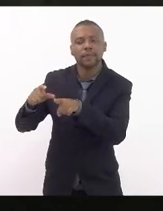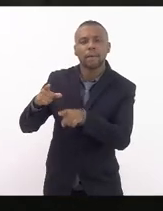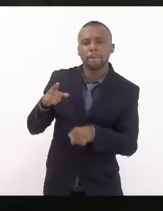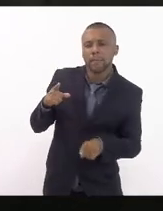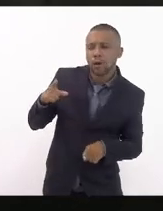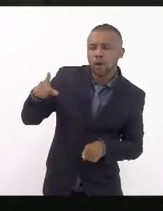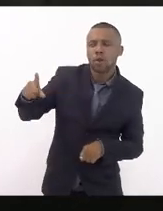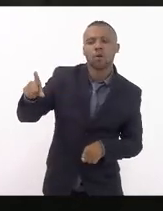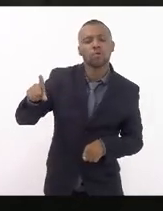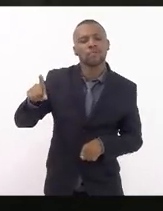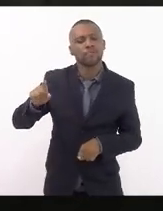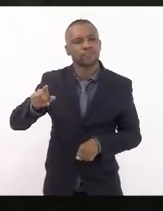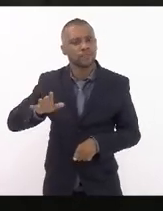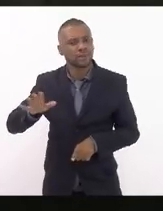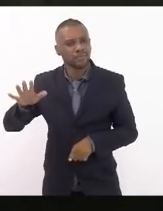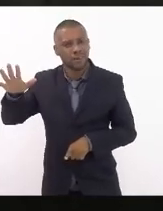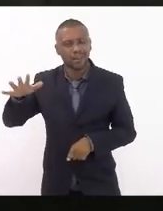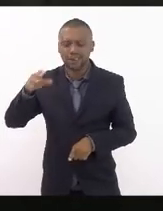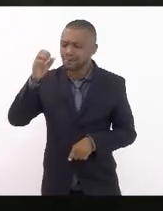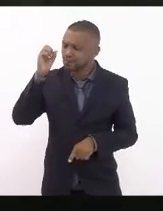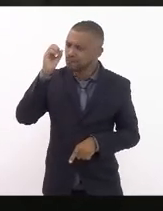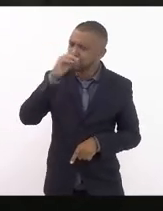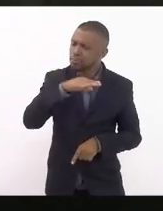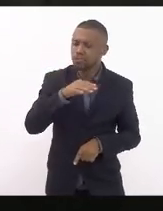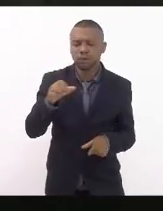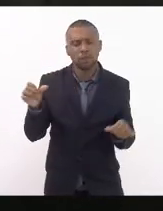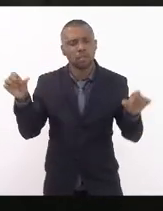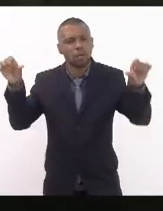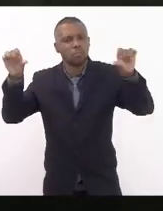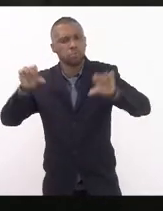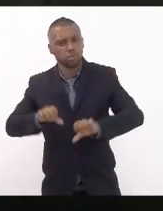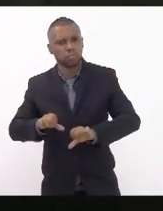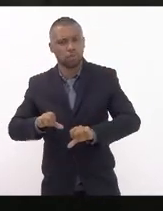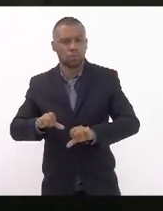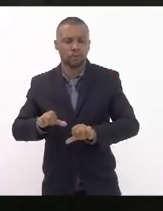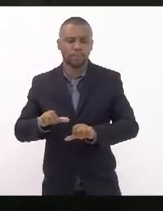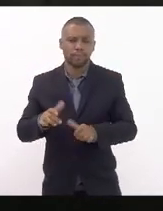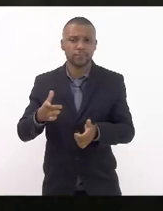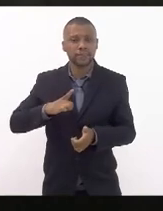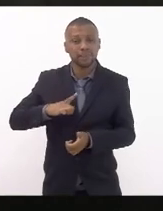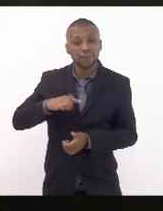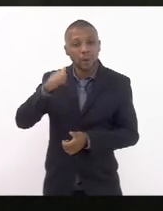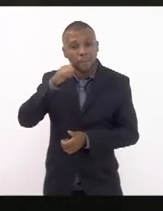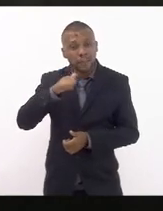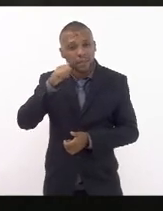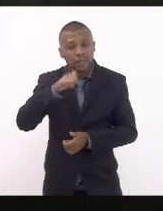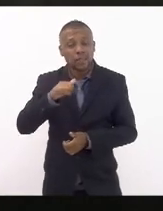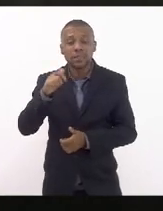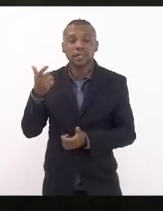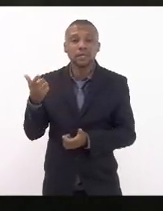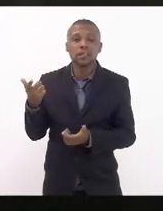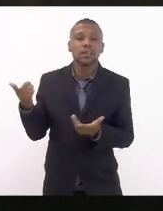favelas é muito cruel. Nós temos meninas que deixam de ir para as